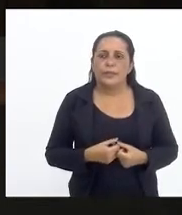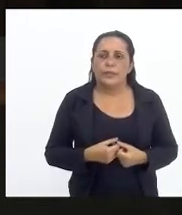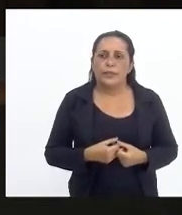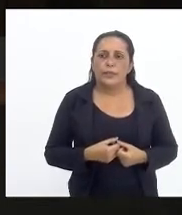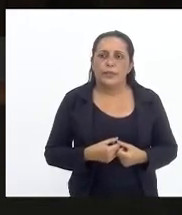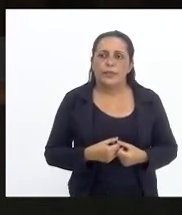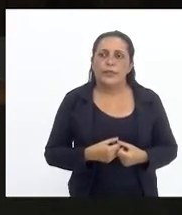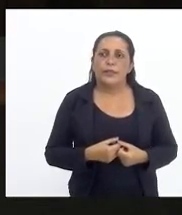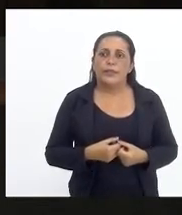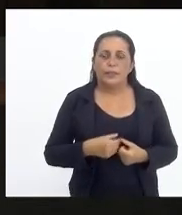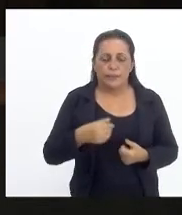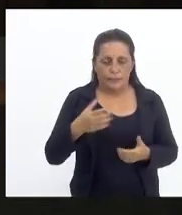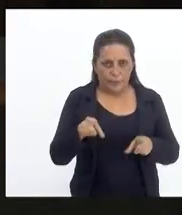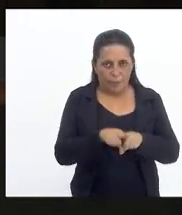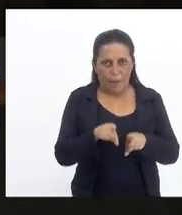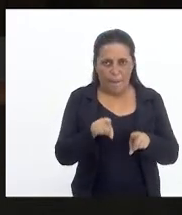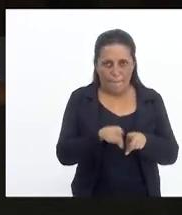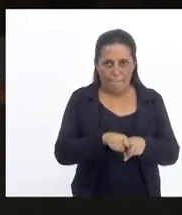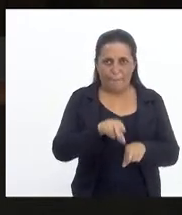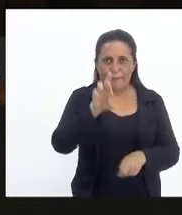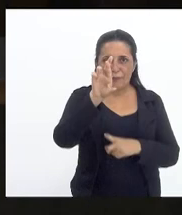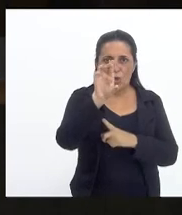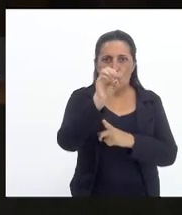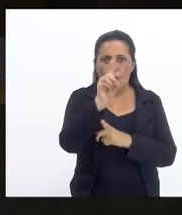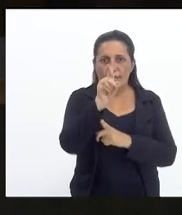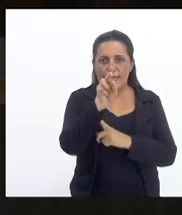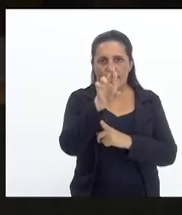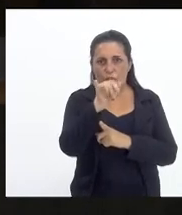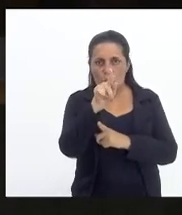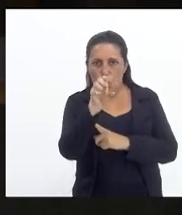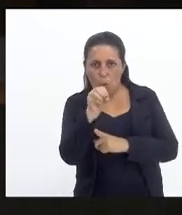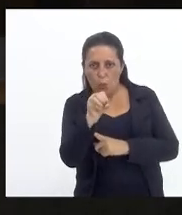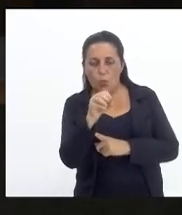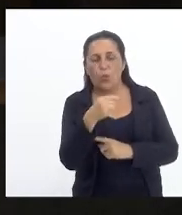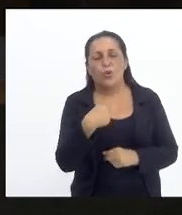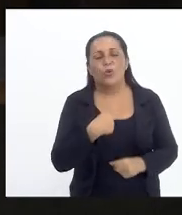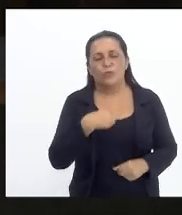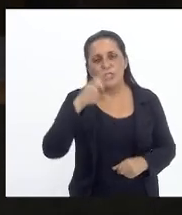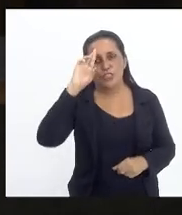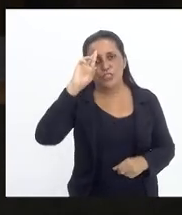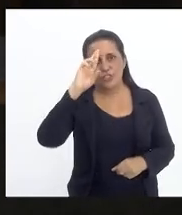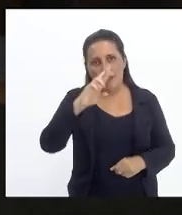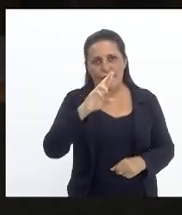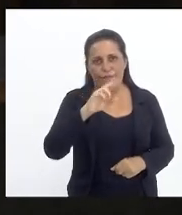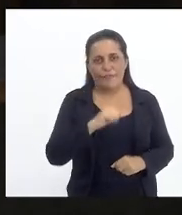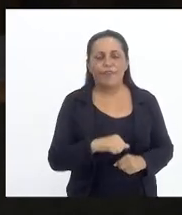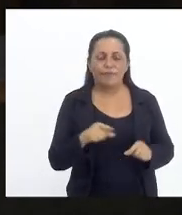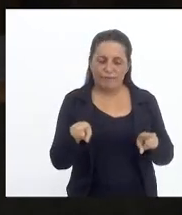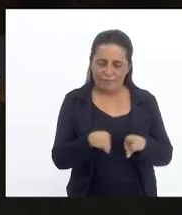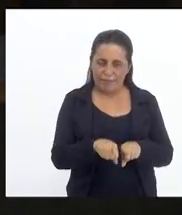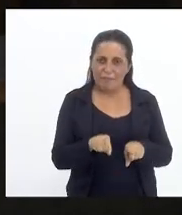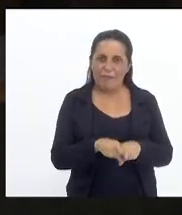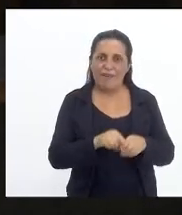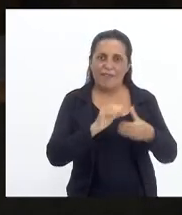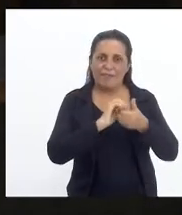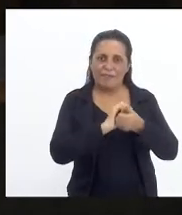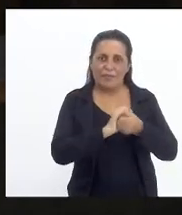o Rodrigo Pacheco chefe de Poder da Defensoria também o comprimento